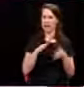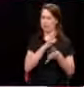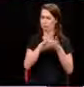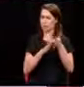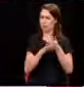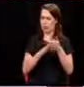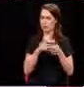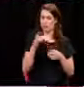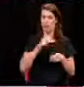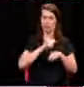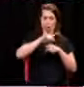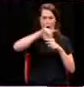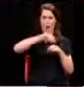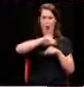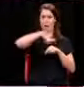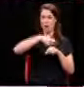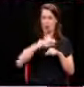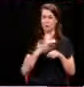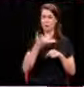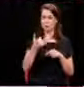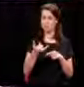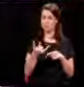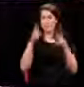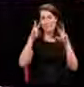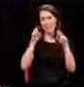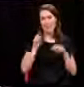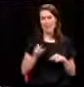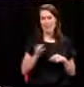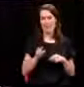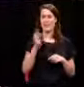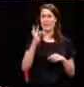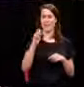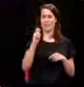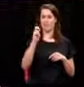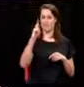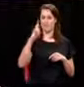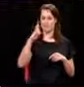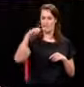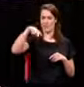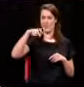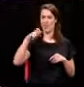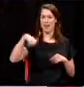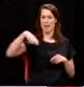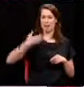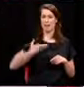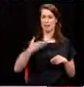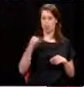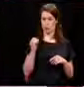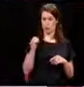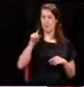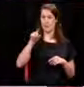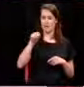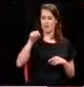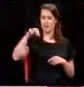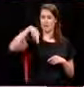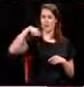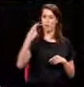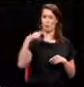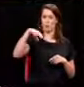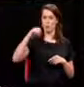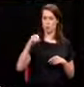estúdio por Fernando Cobal, supervisor da linha Benfica. Fernando, muito boa tarde. Boa tarde. E também por Nuno Miguel Carvalho, que é administrador da